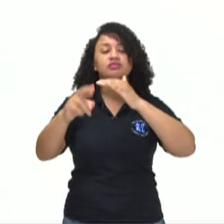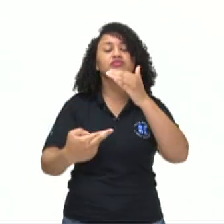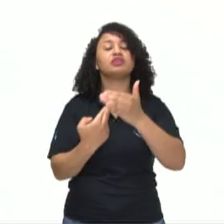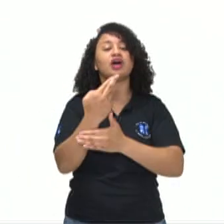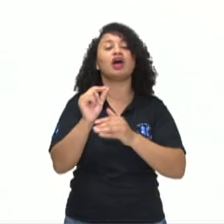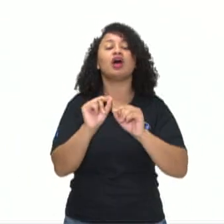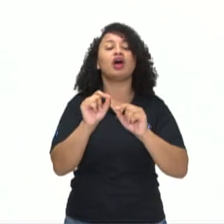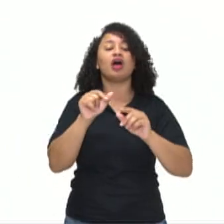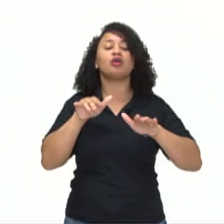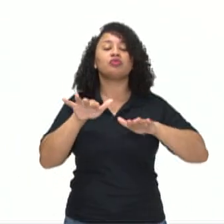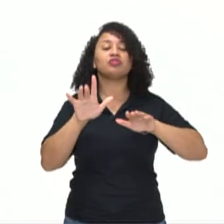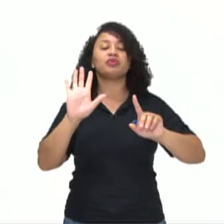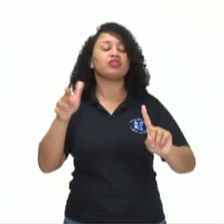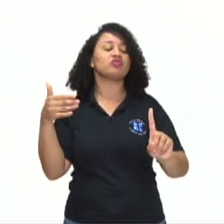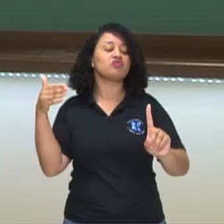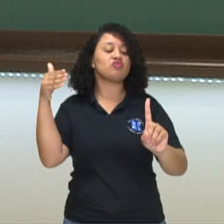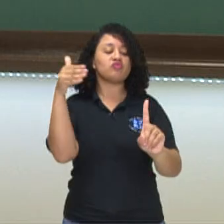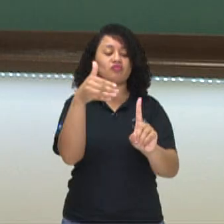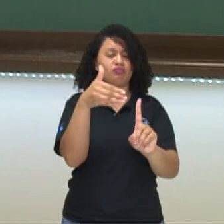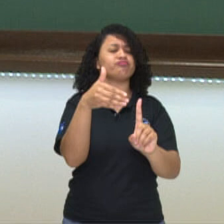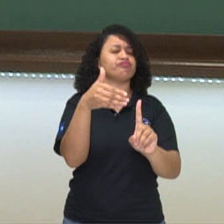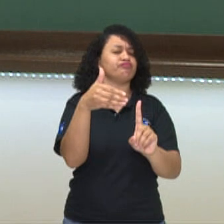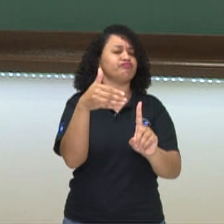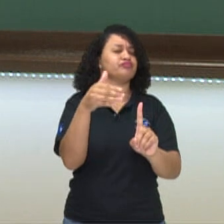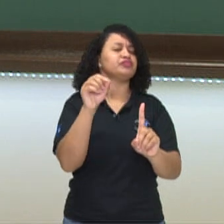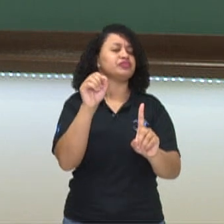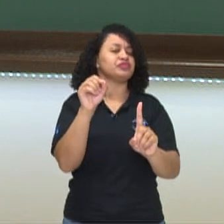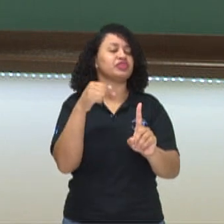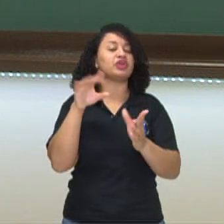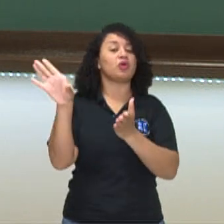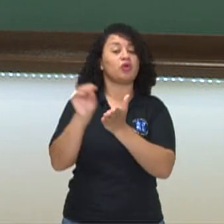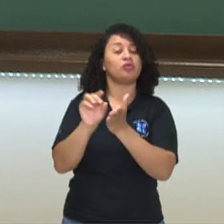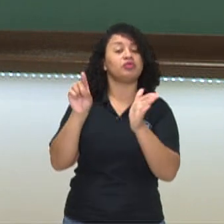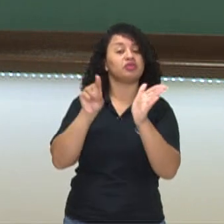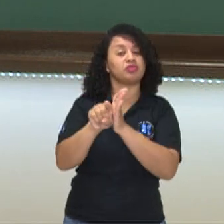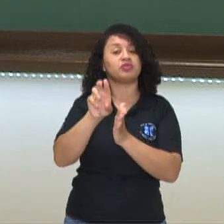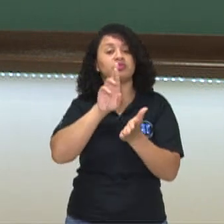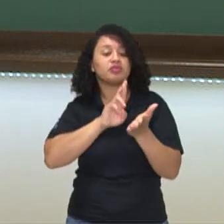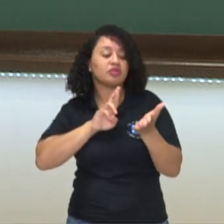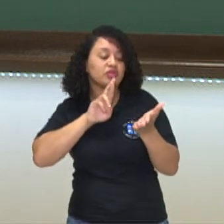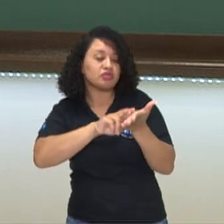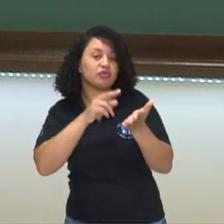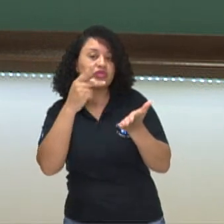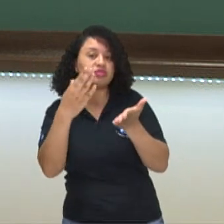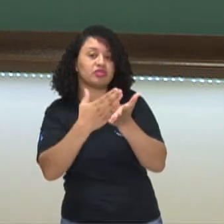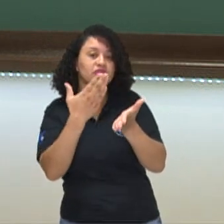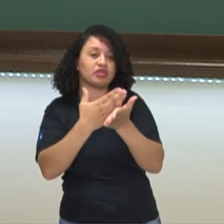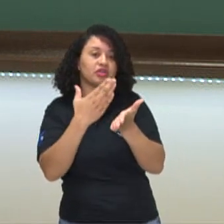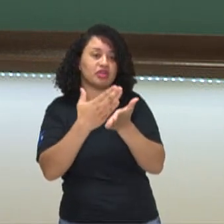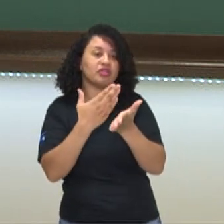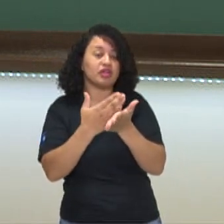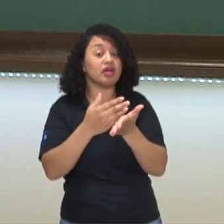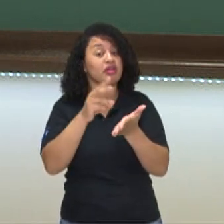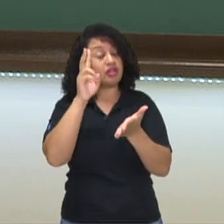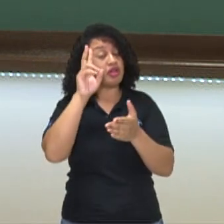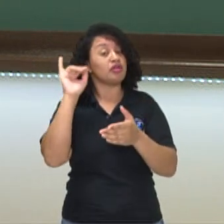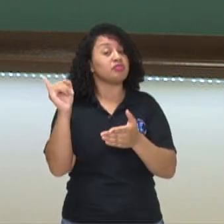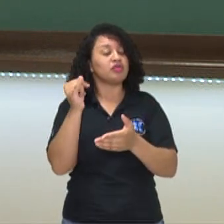ele é um movimento antropocêntrico. Copie a pergunta, responda no seu caderno e lembre-se